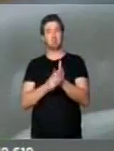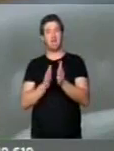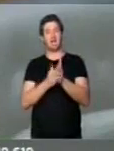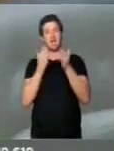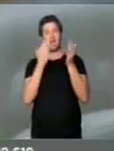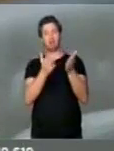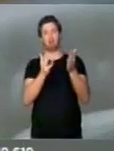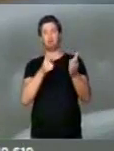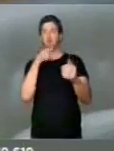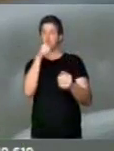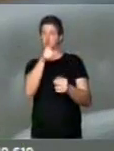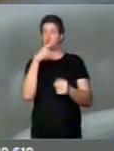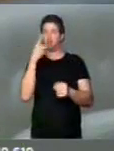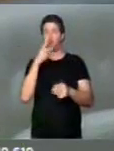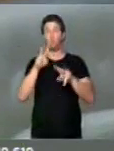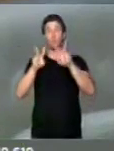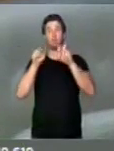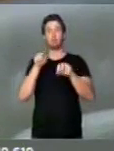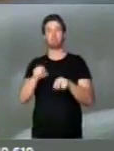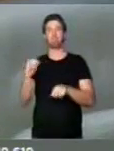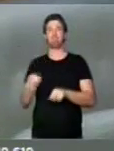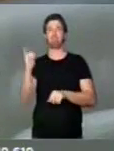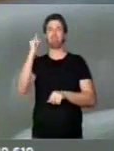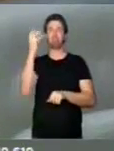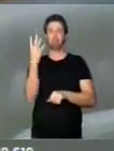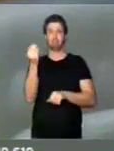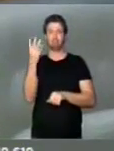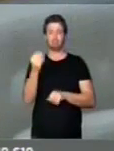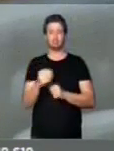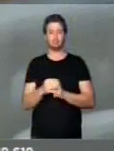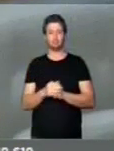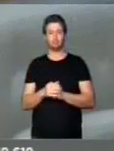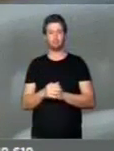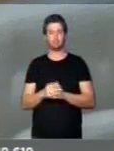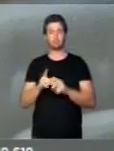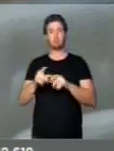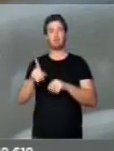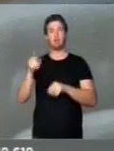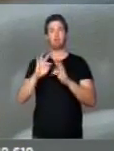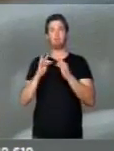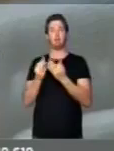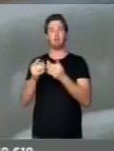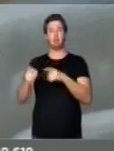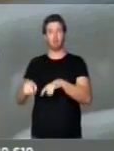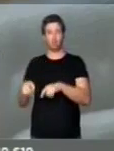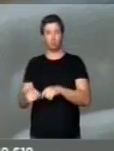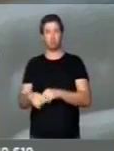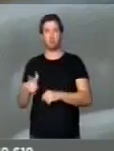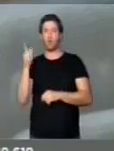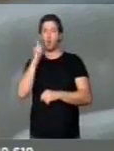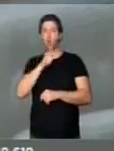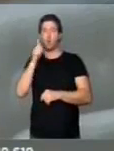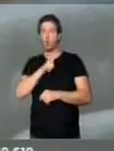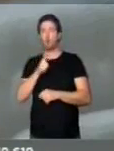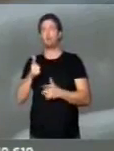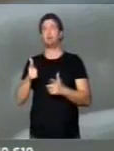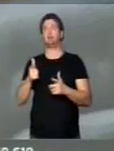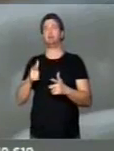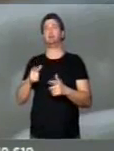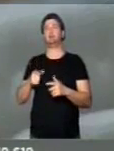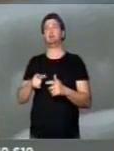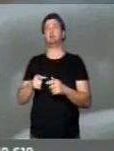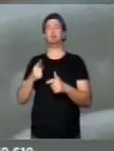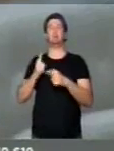pelo pronunciamento, pelo tema tão importante, que é a agricultura familiar, pelas conquistas, pelas